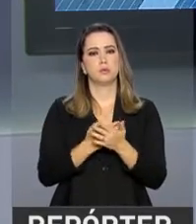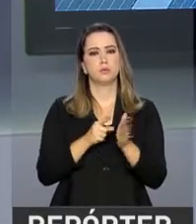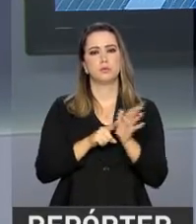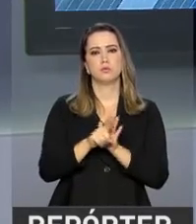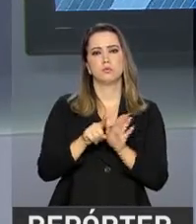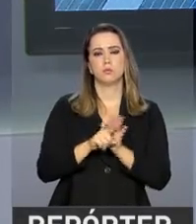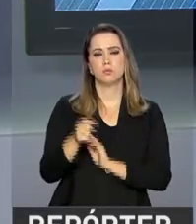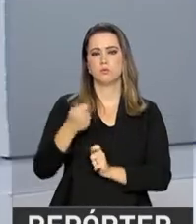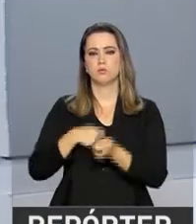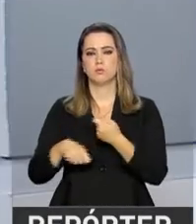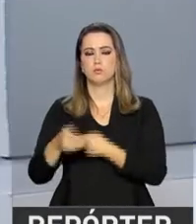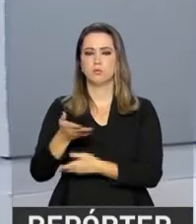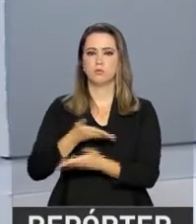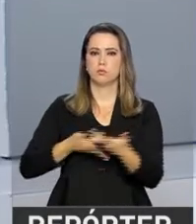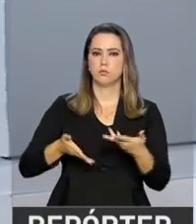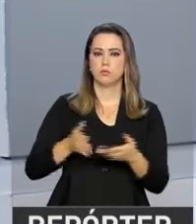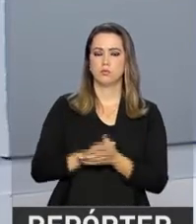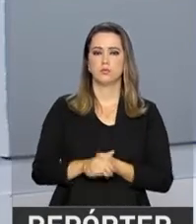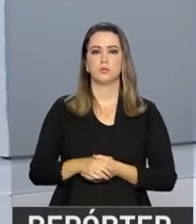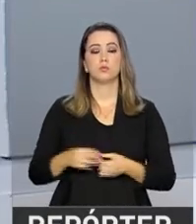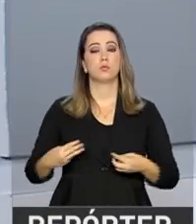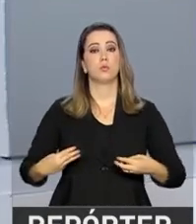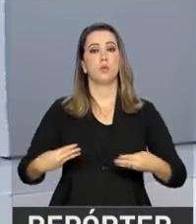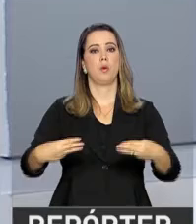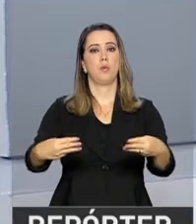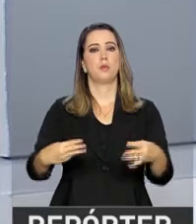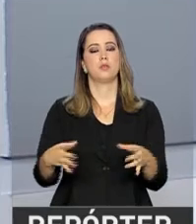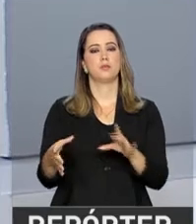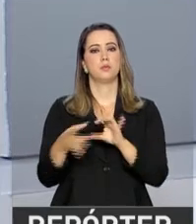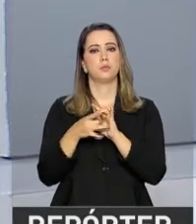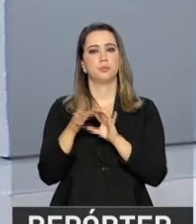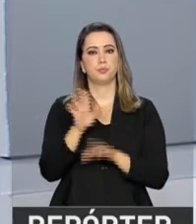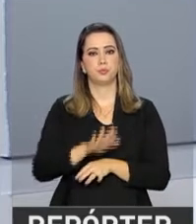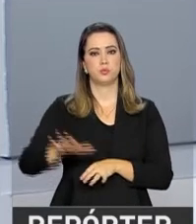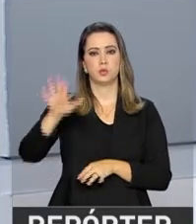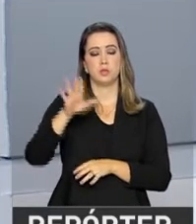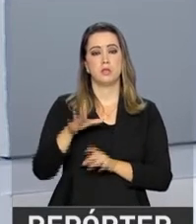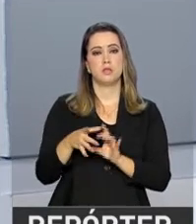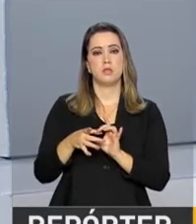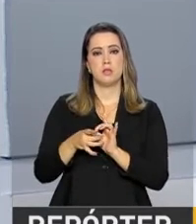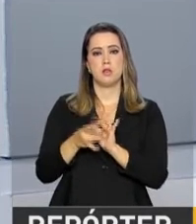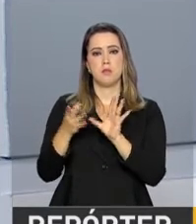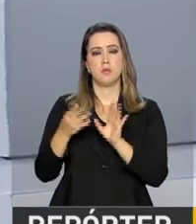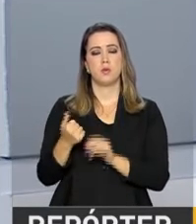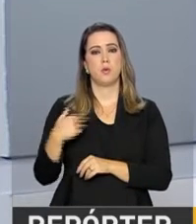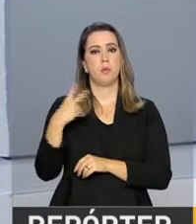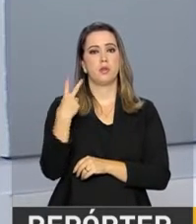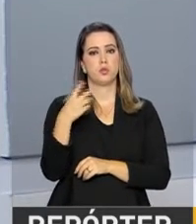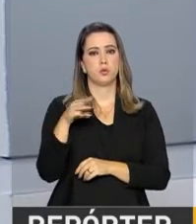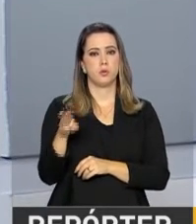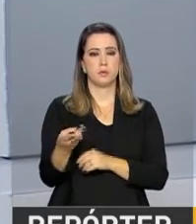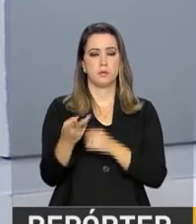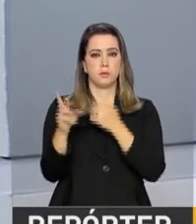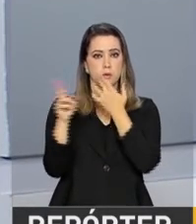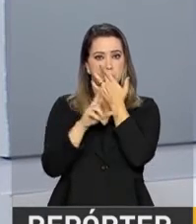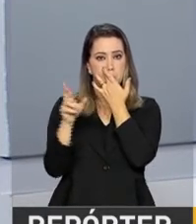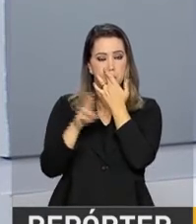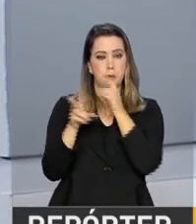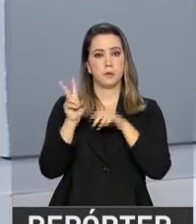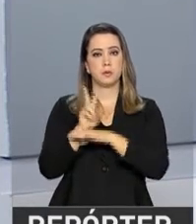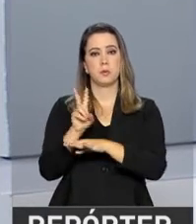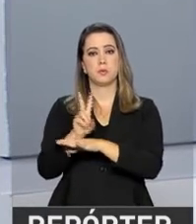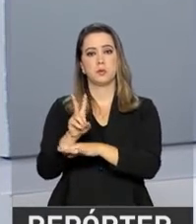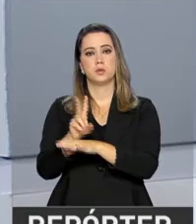economia solidária. O Ministério da Integração Nacional liberou mais de 2 milhões de reais para ações de defesa civil